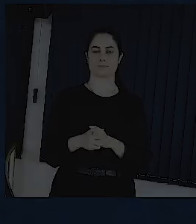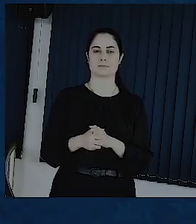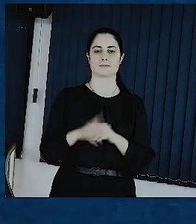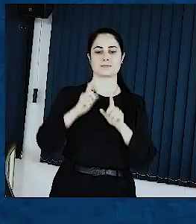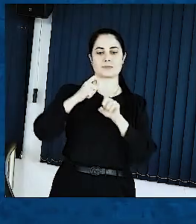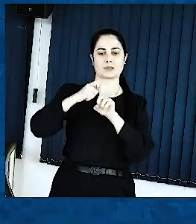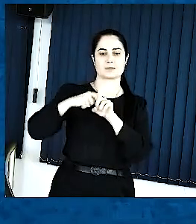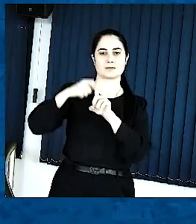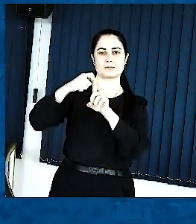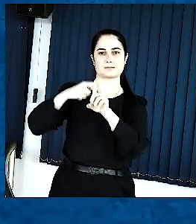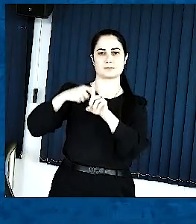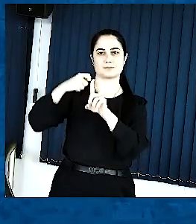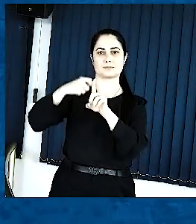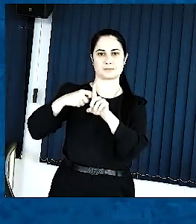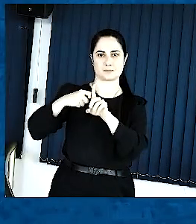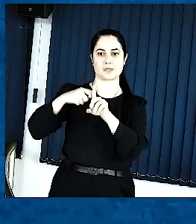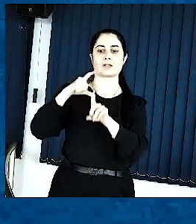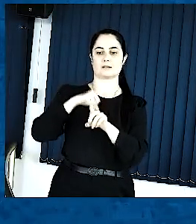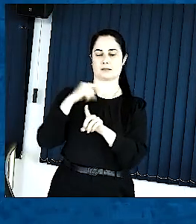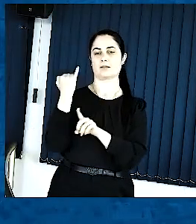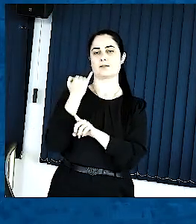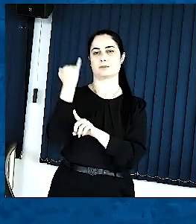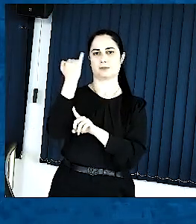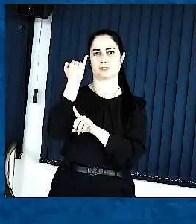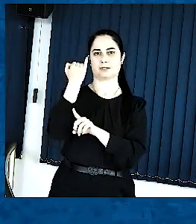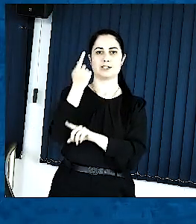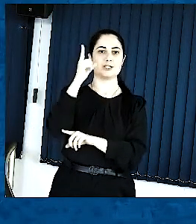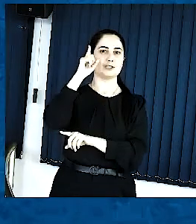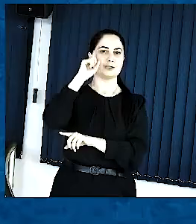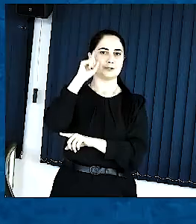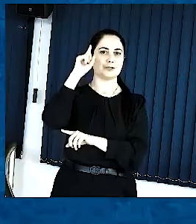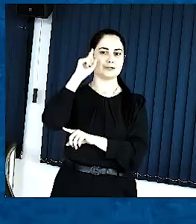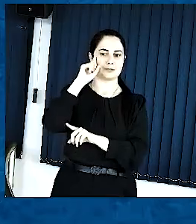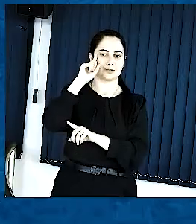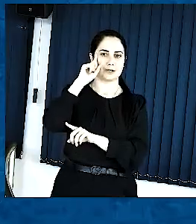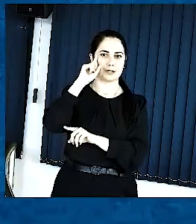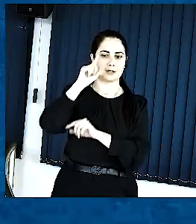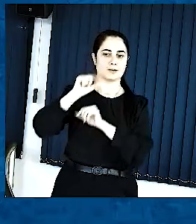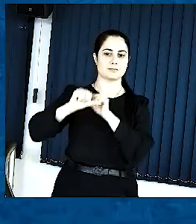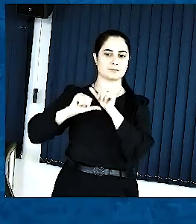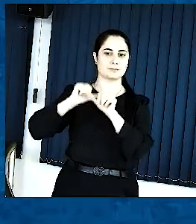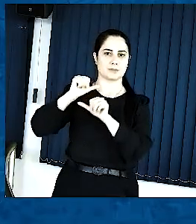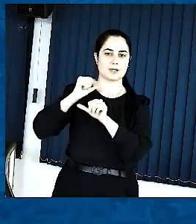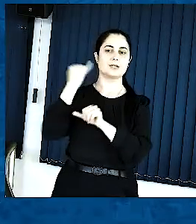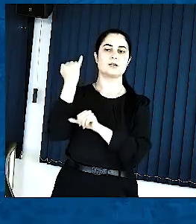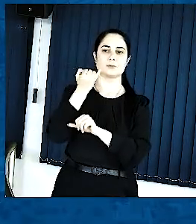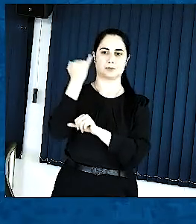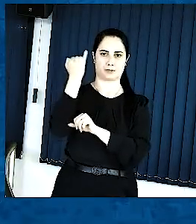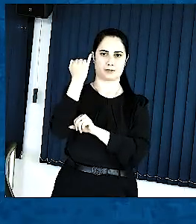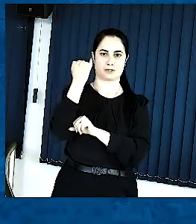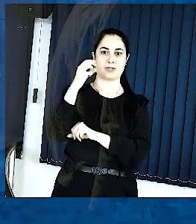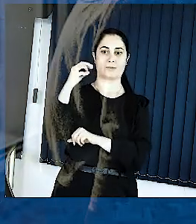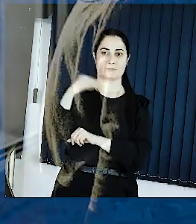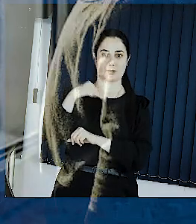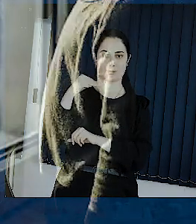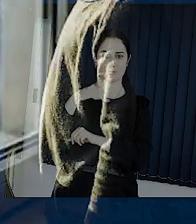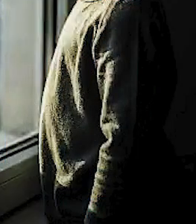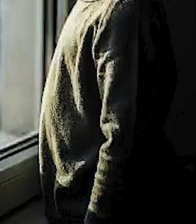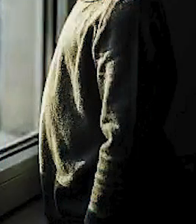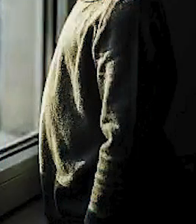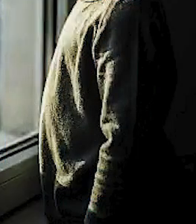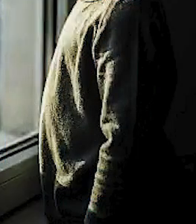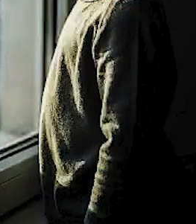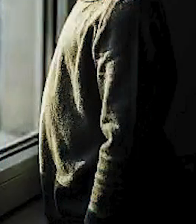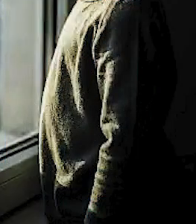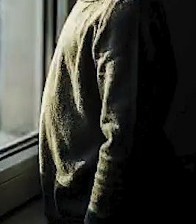Cada mês que passa importa. Cada dia que passa importa. Cada minuto que passa